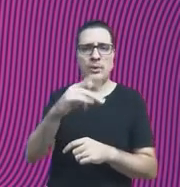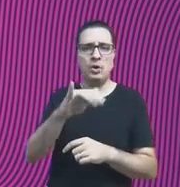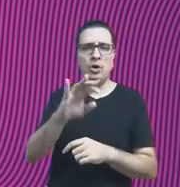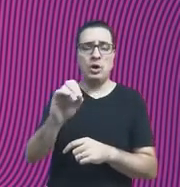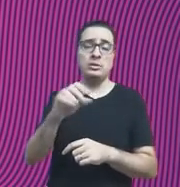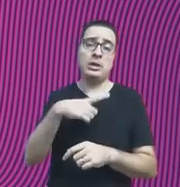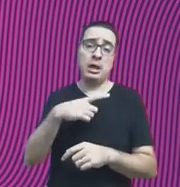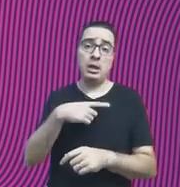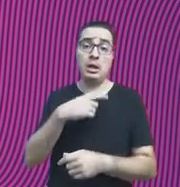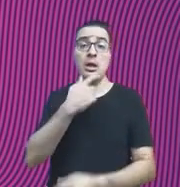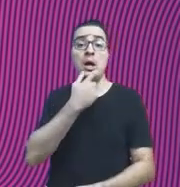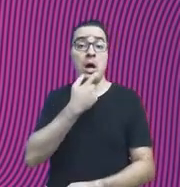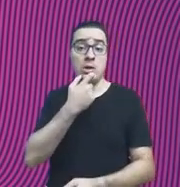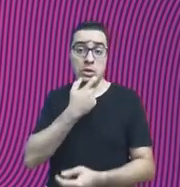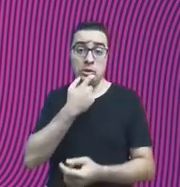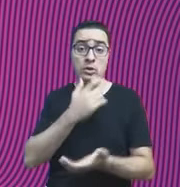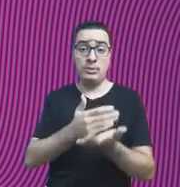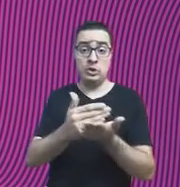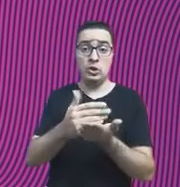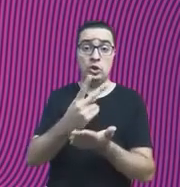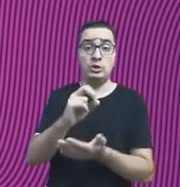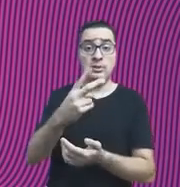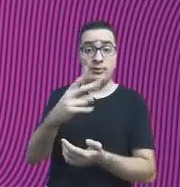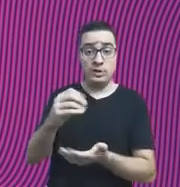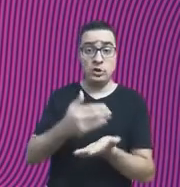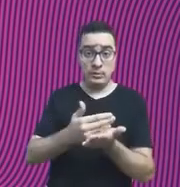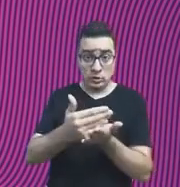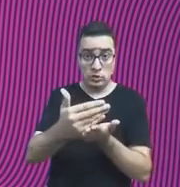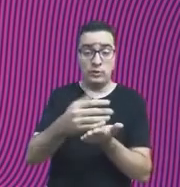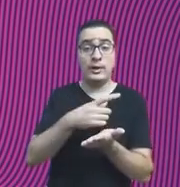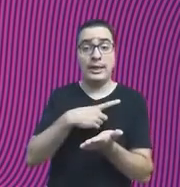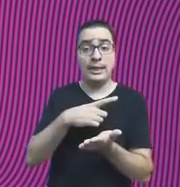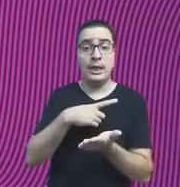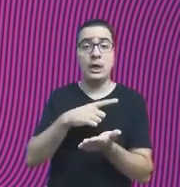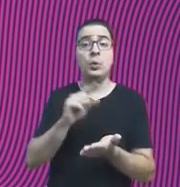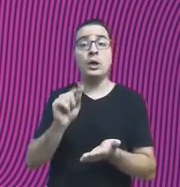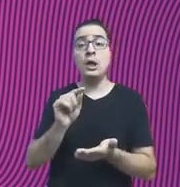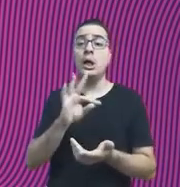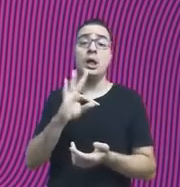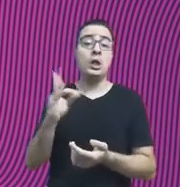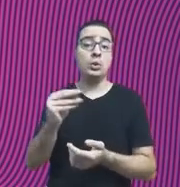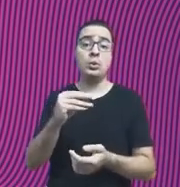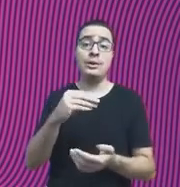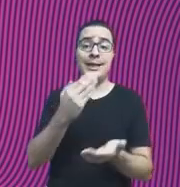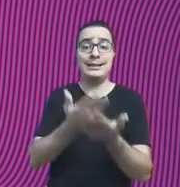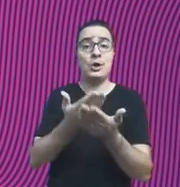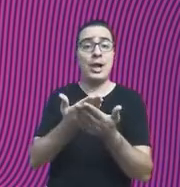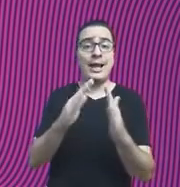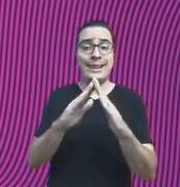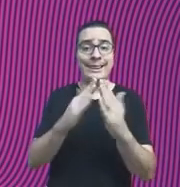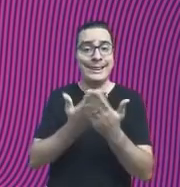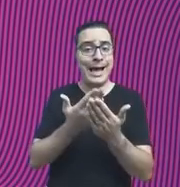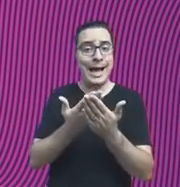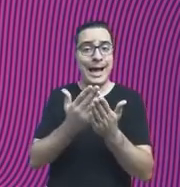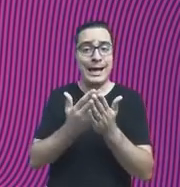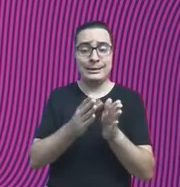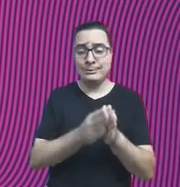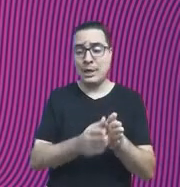a partir de 2020 e vai continuar implantando, e que em toda a escolaridade de todos os